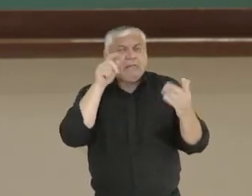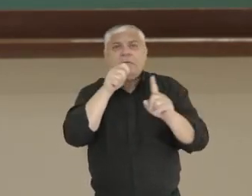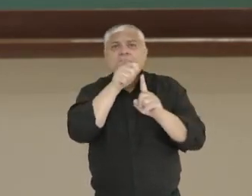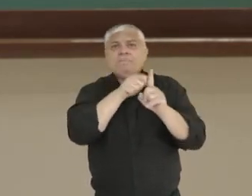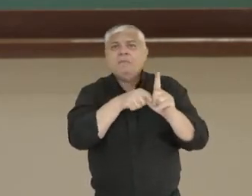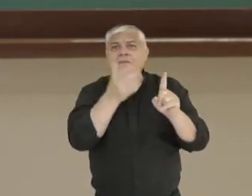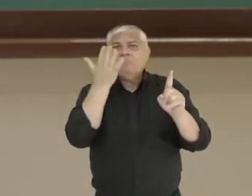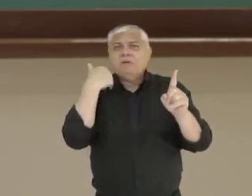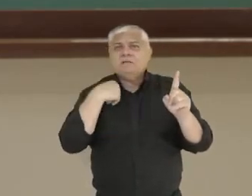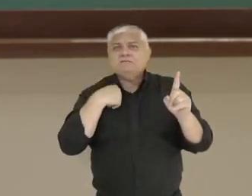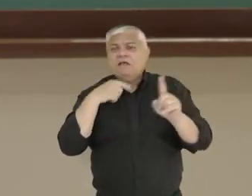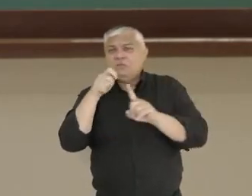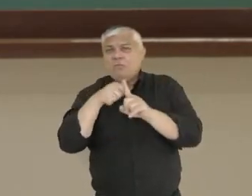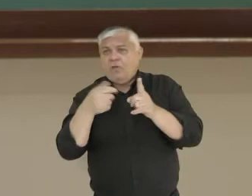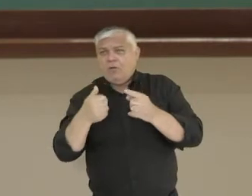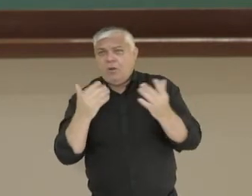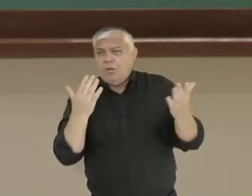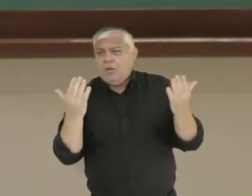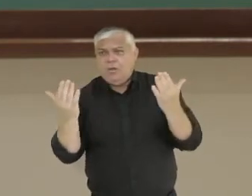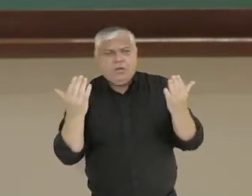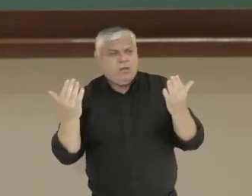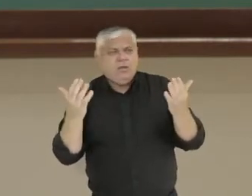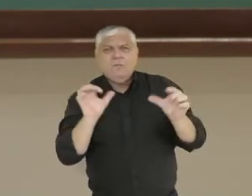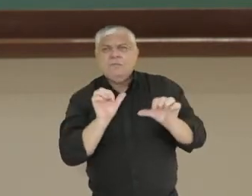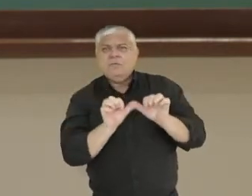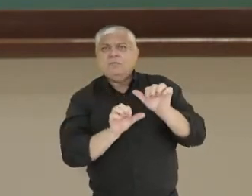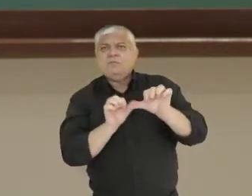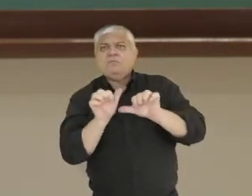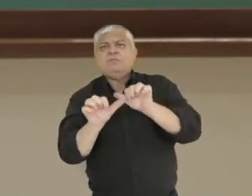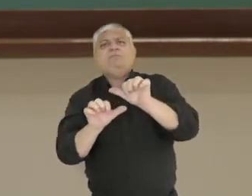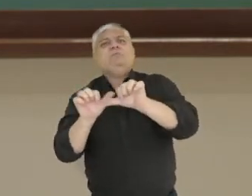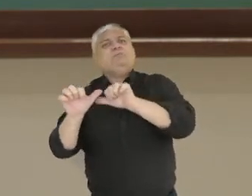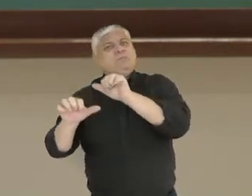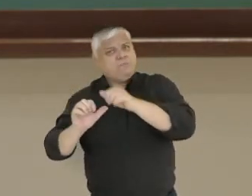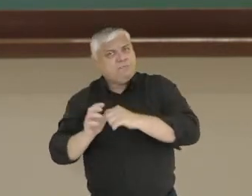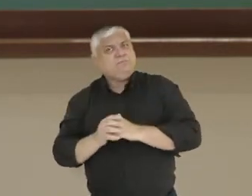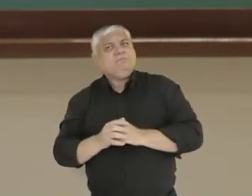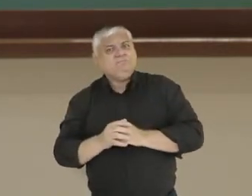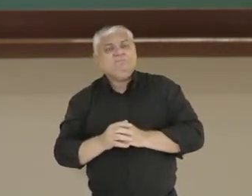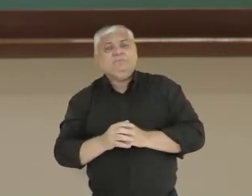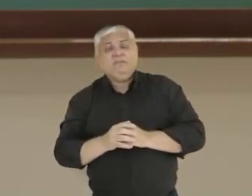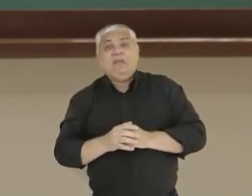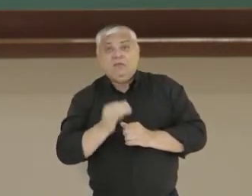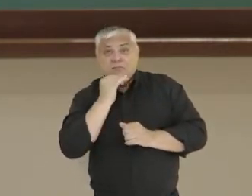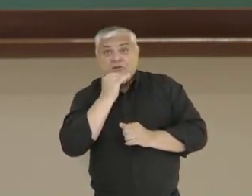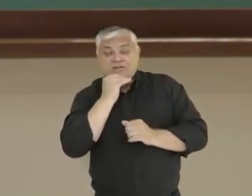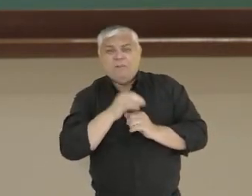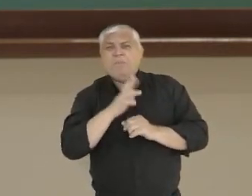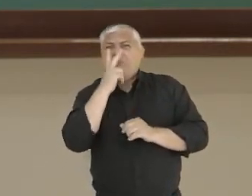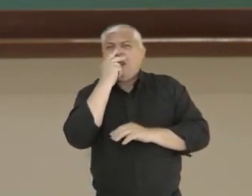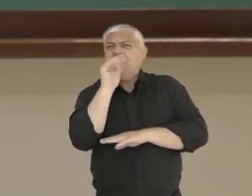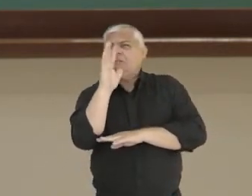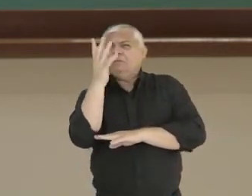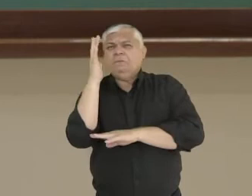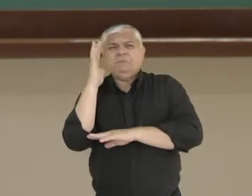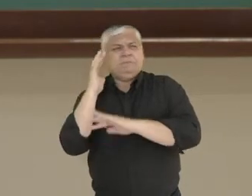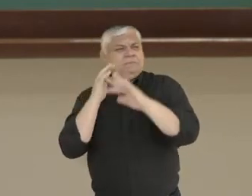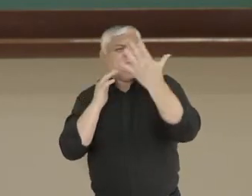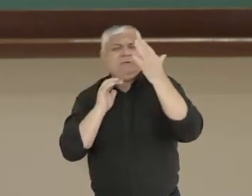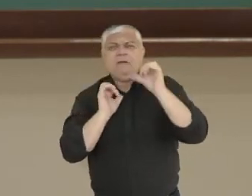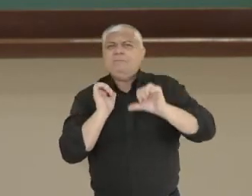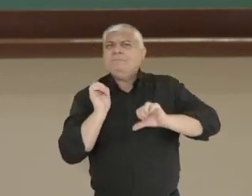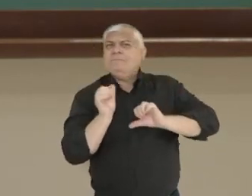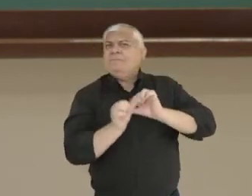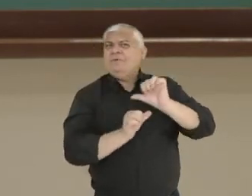essas imagens, ao longo do tempo, elas vão sofrendo transformações, pois a paisagem ela acaba